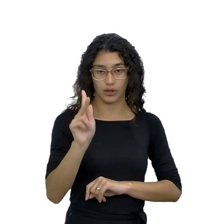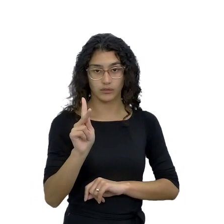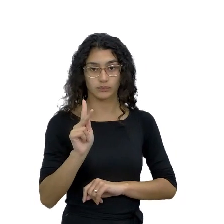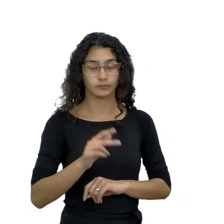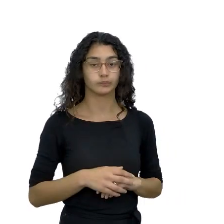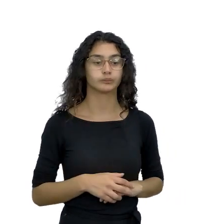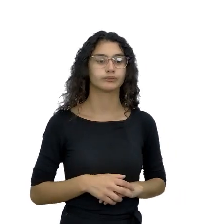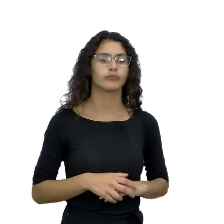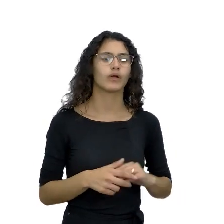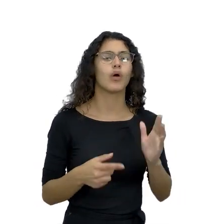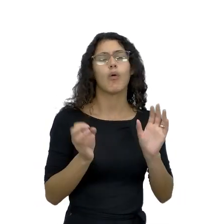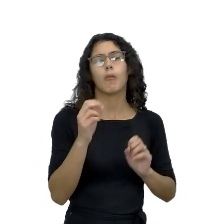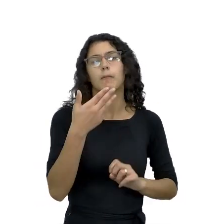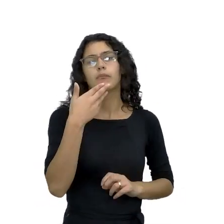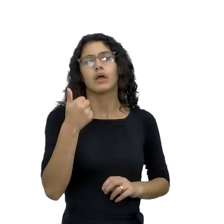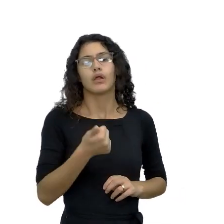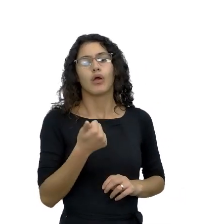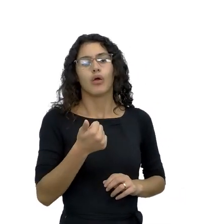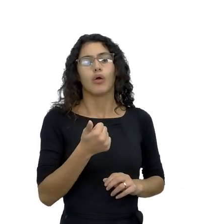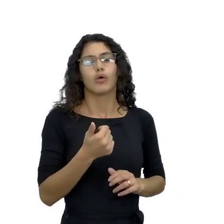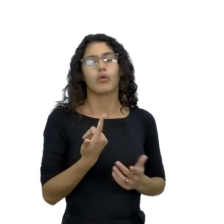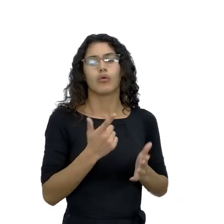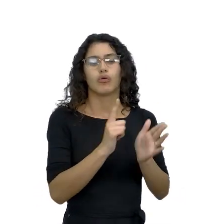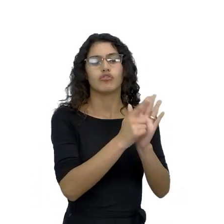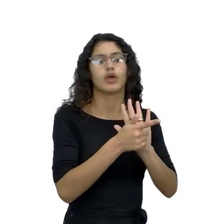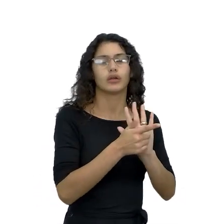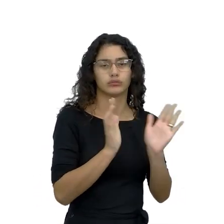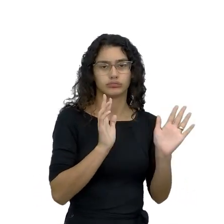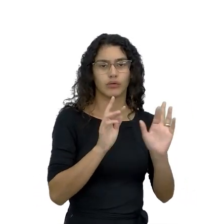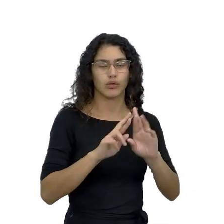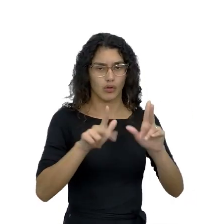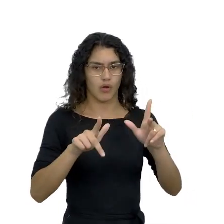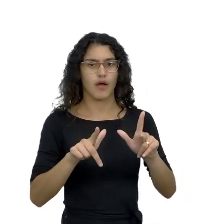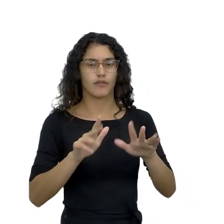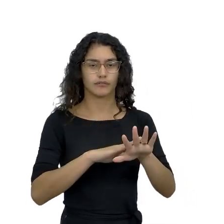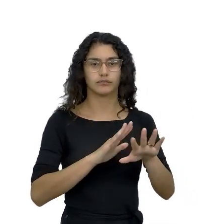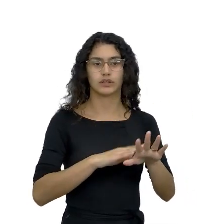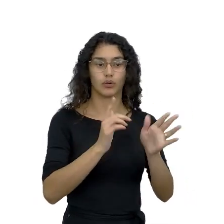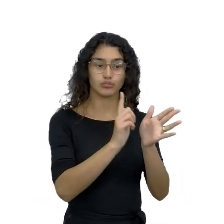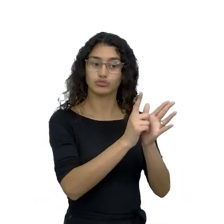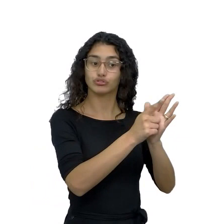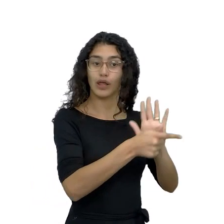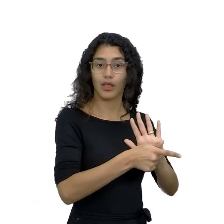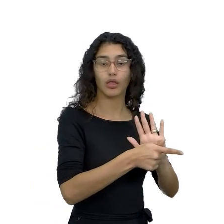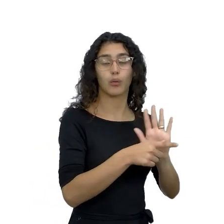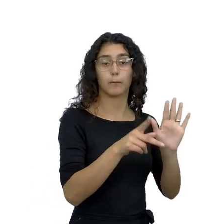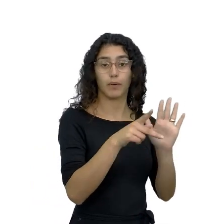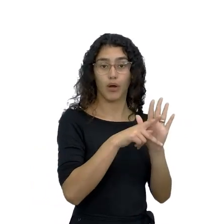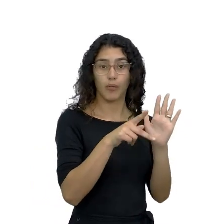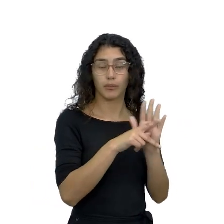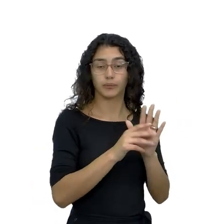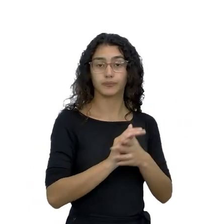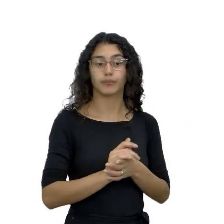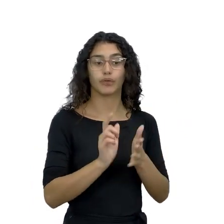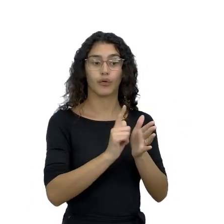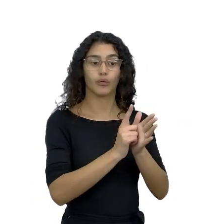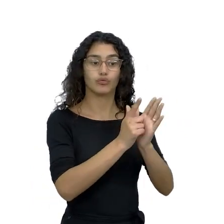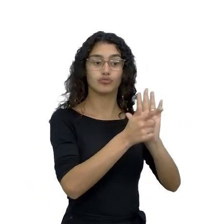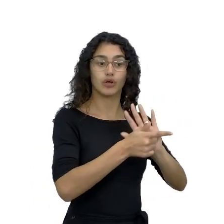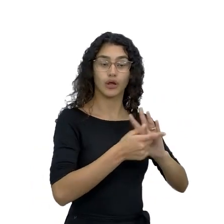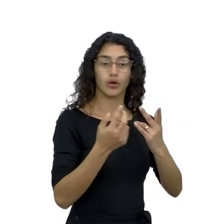tá? Ou melhor, o gênero, né? Porque nós vamos trabalhar com o gênero aqui. O gênero